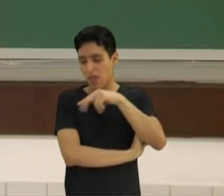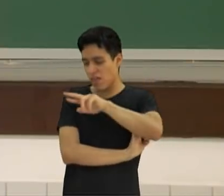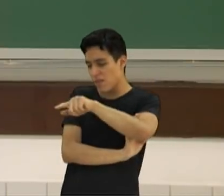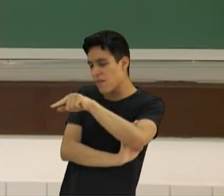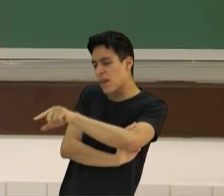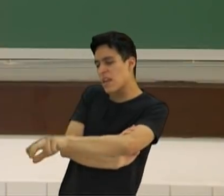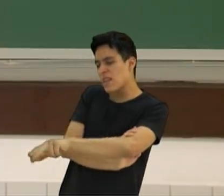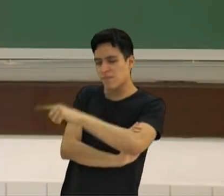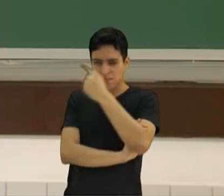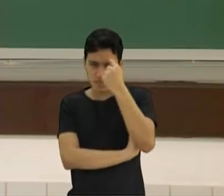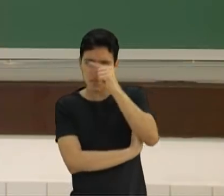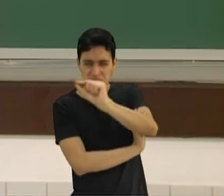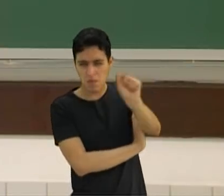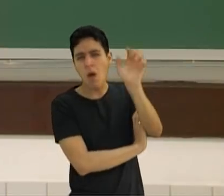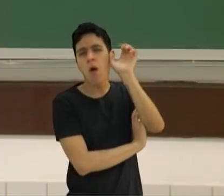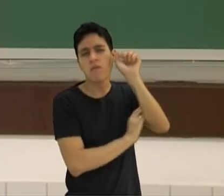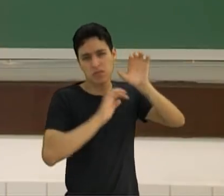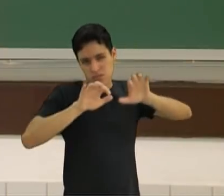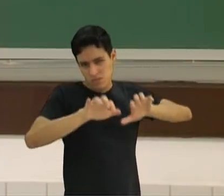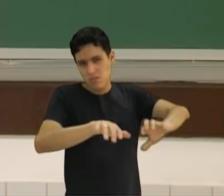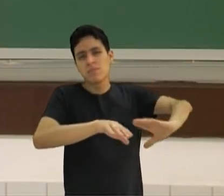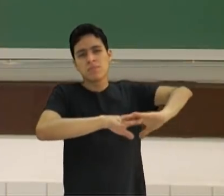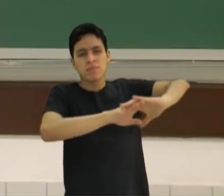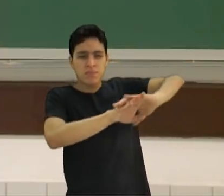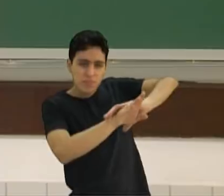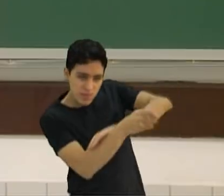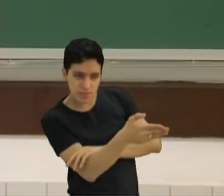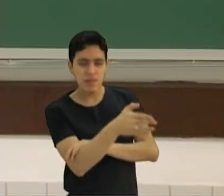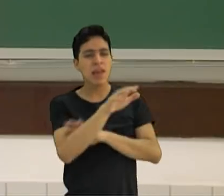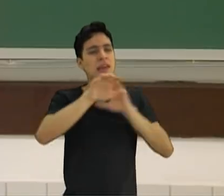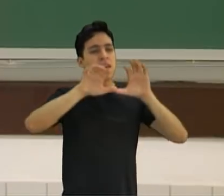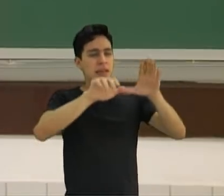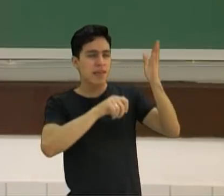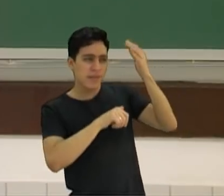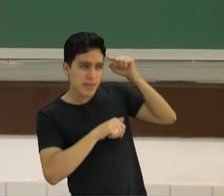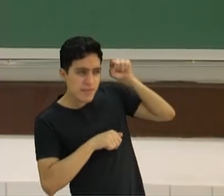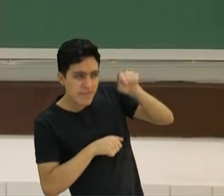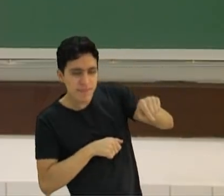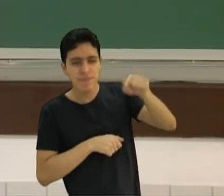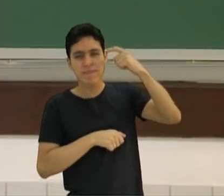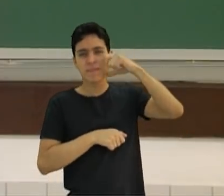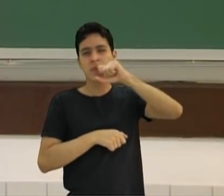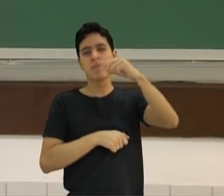meu irmão, por exemplo, né? E é assim que eu consigo distinguir.